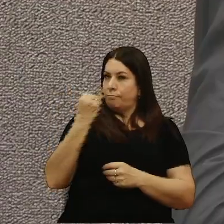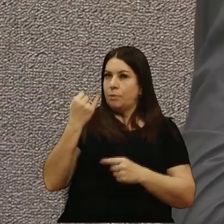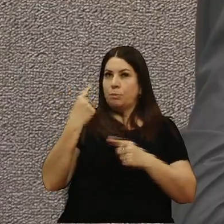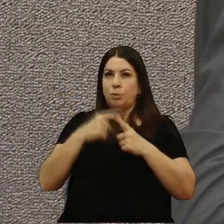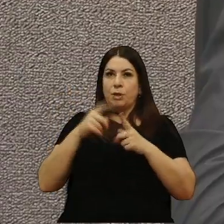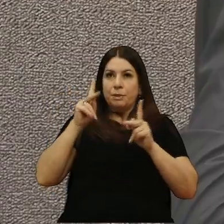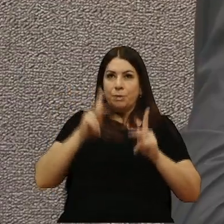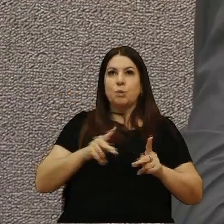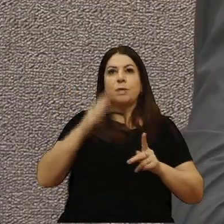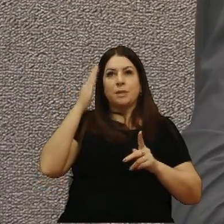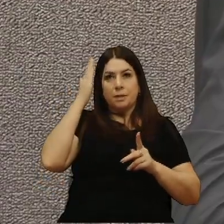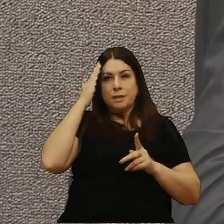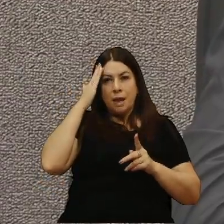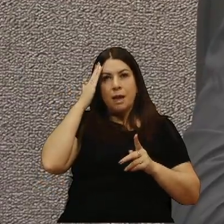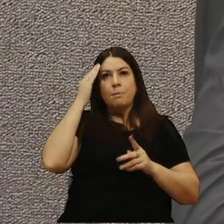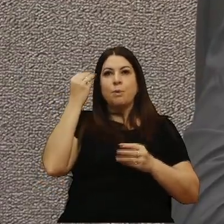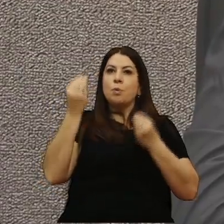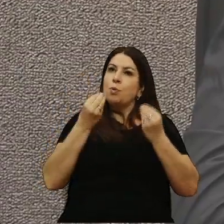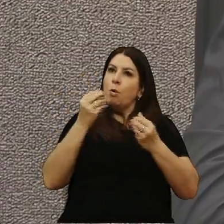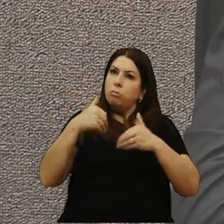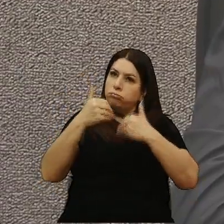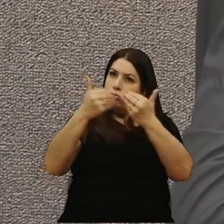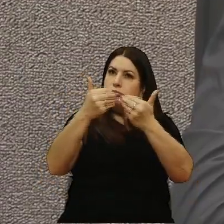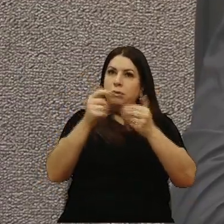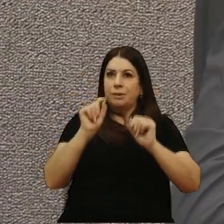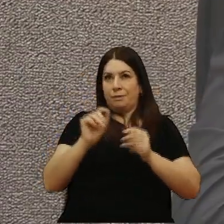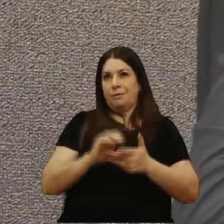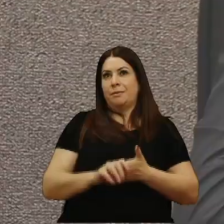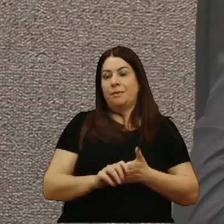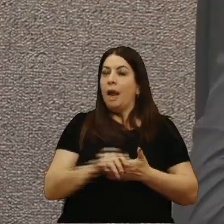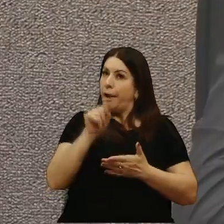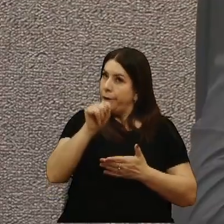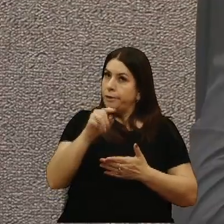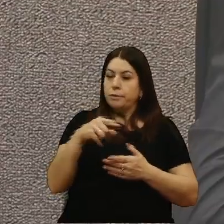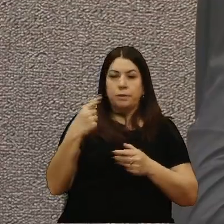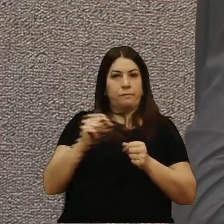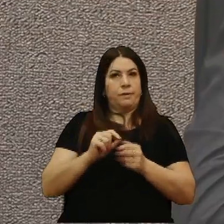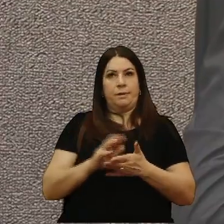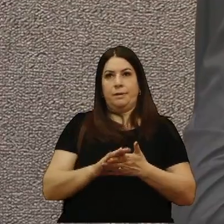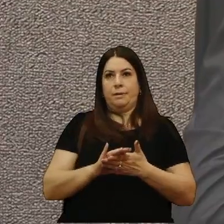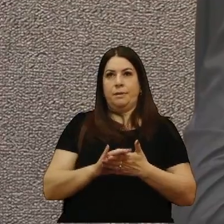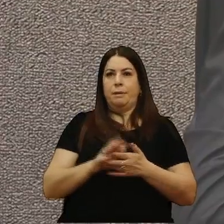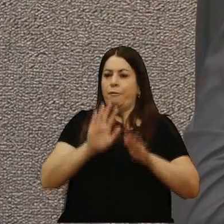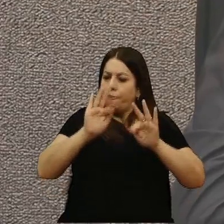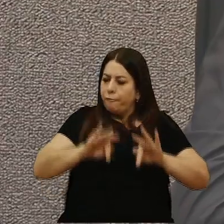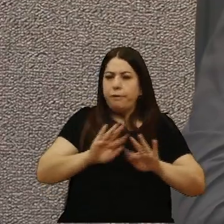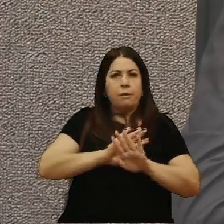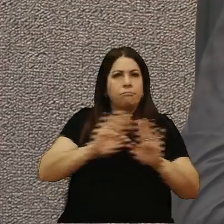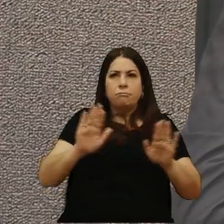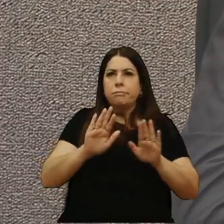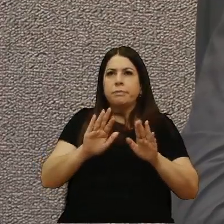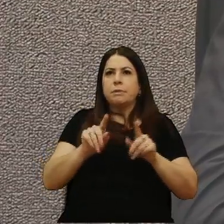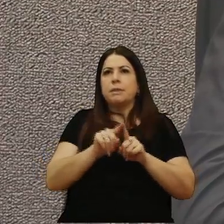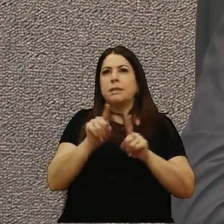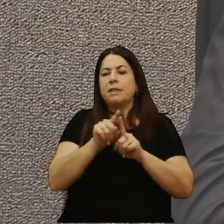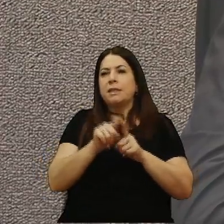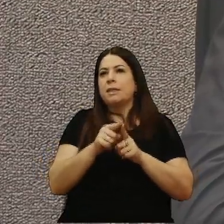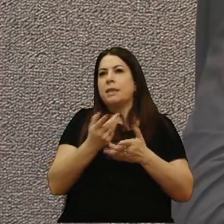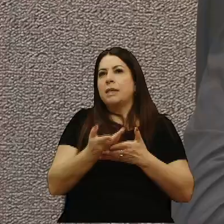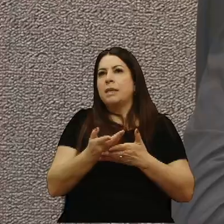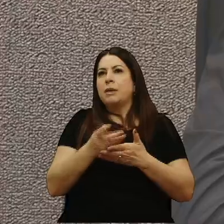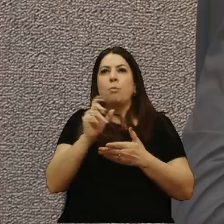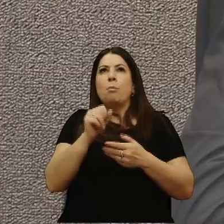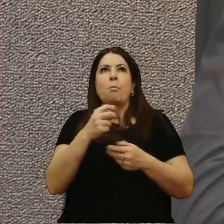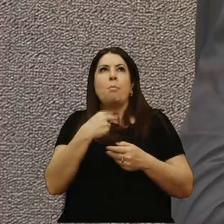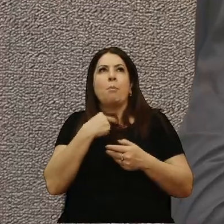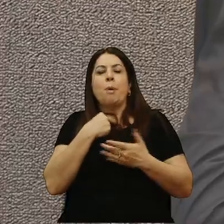as pessoas saibam como proceder nesses casos. E é isso que nós temos que fazer. O combate é a punibilidade. Não